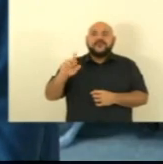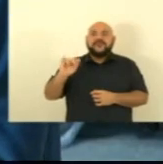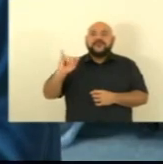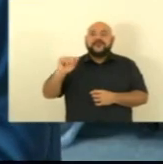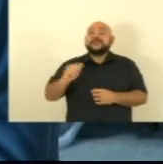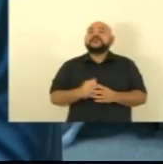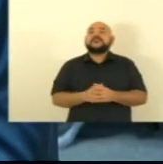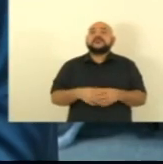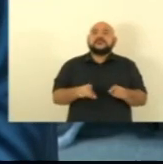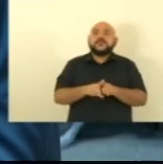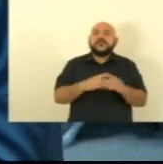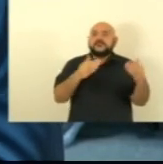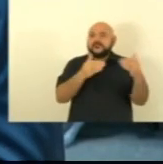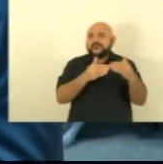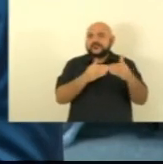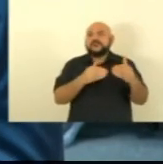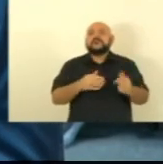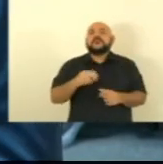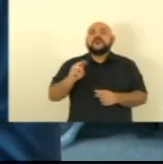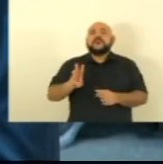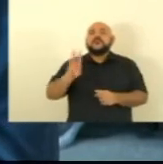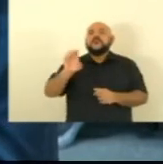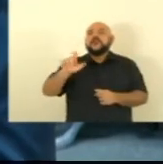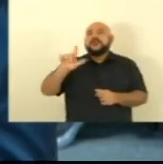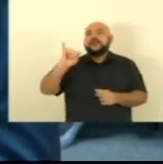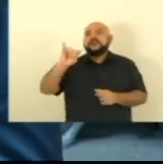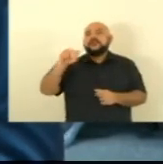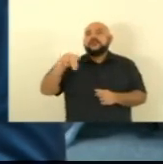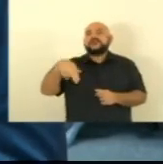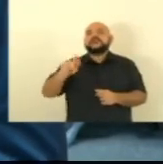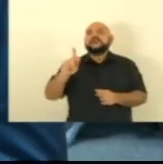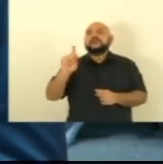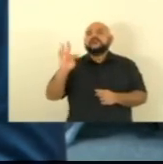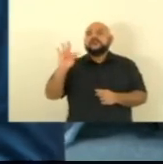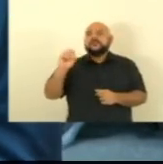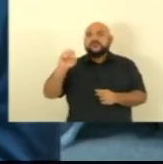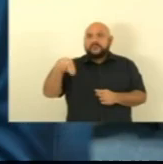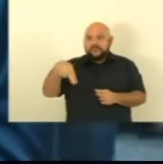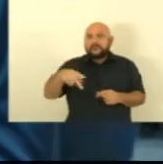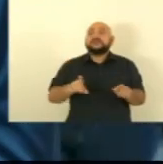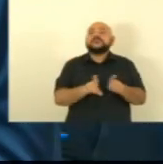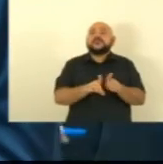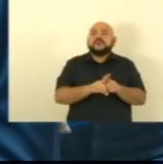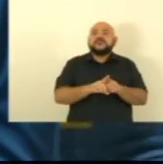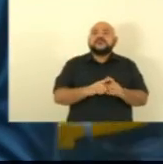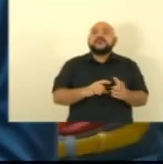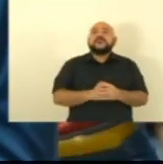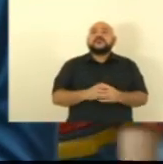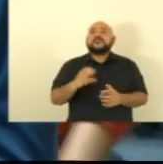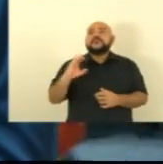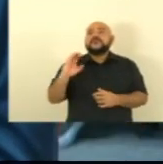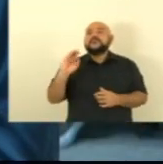Calegari, com o relator. Deputado Coronel Wellington. Deputado Chambinho, com o relator. Deputado Chambinho.